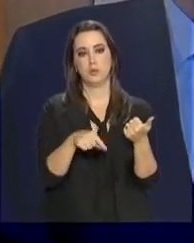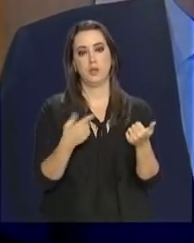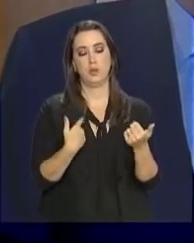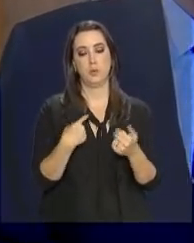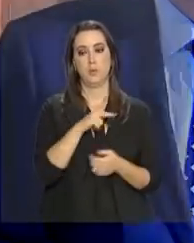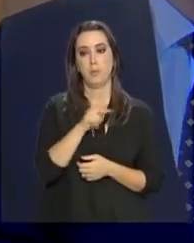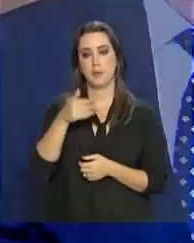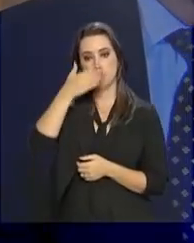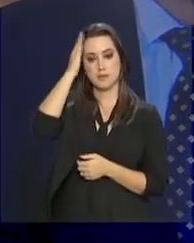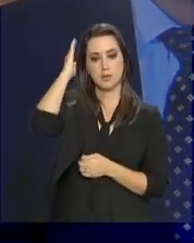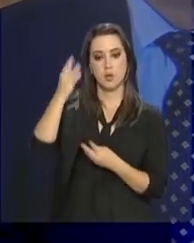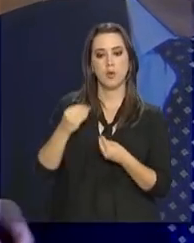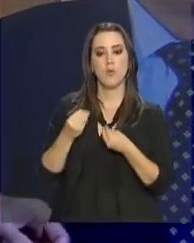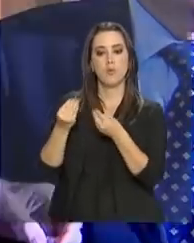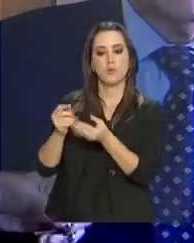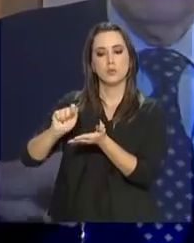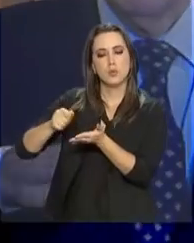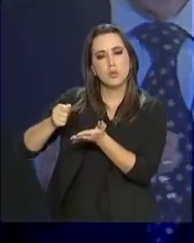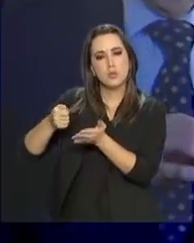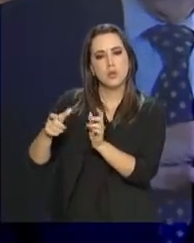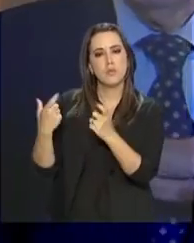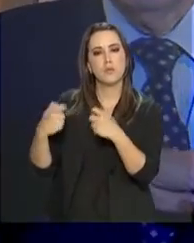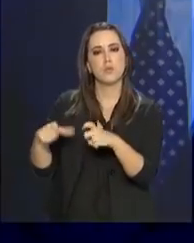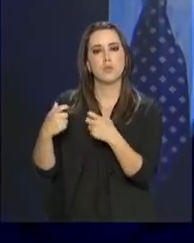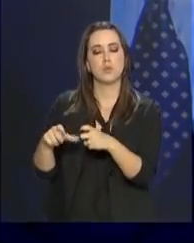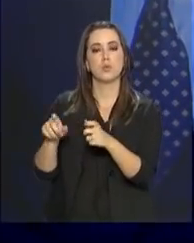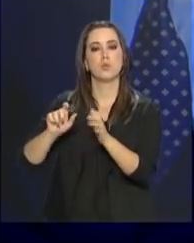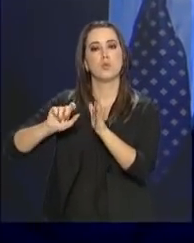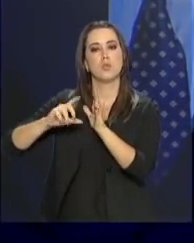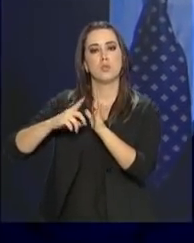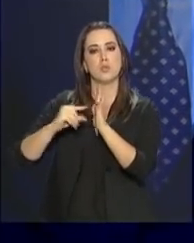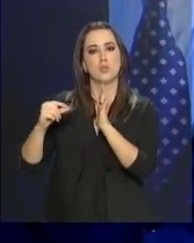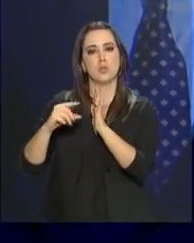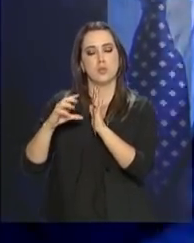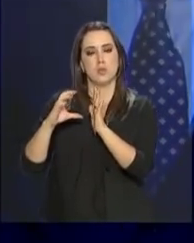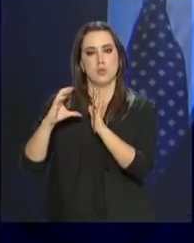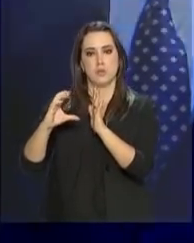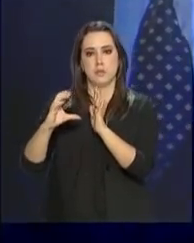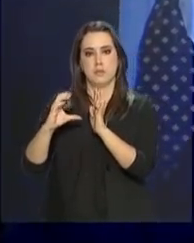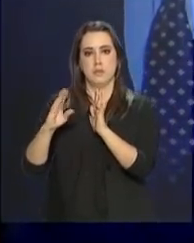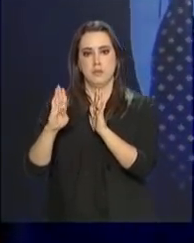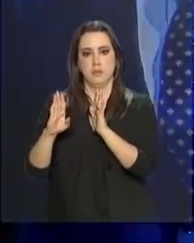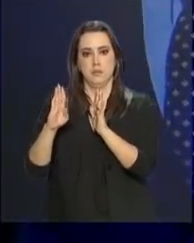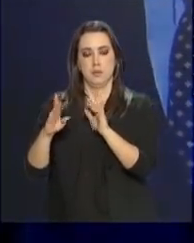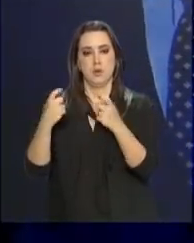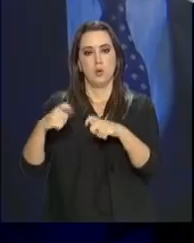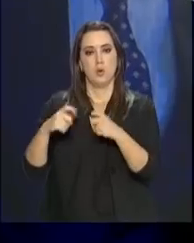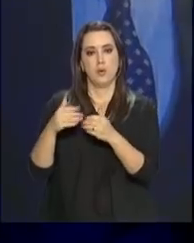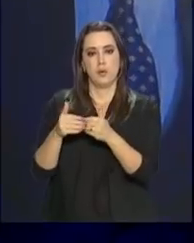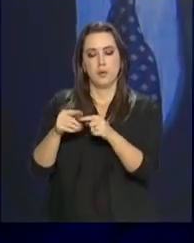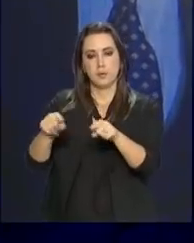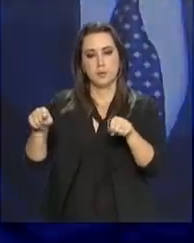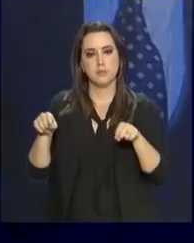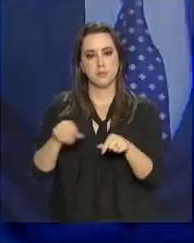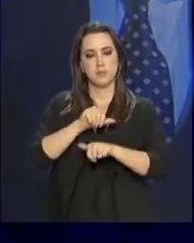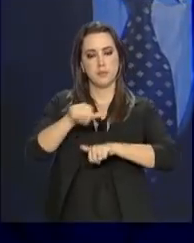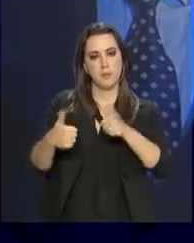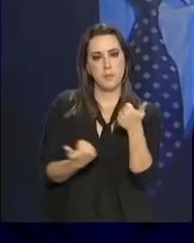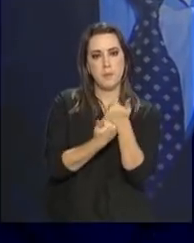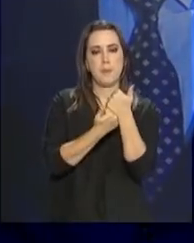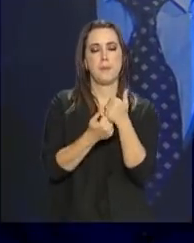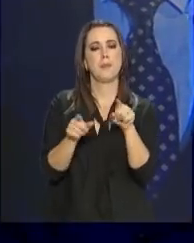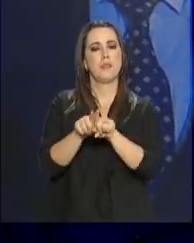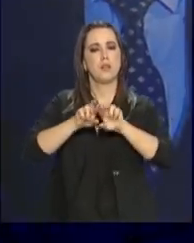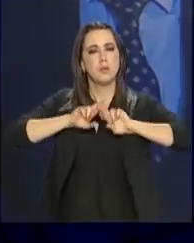as chaves do escritório do centro cultural banco do brasil aqui de brasília onde funciona o gabinete de transição